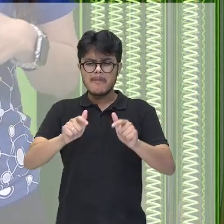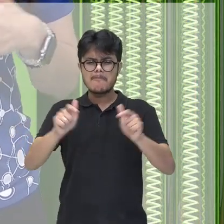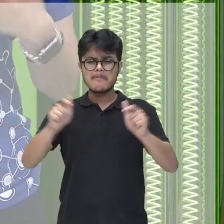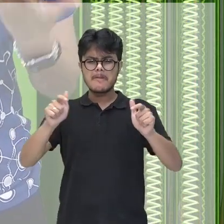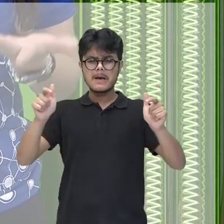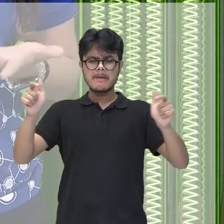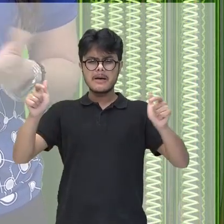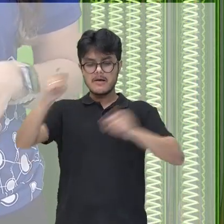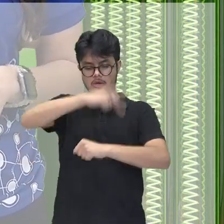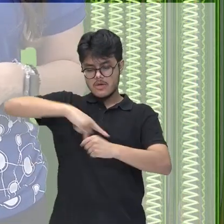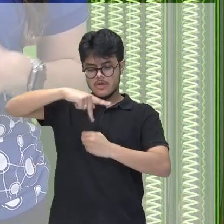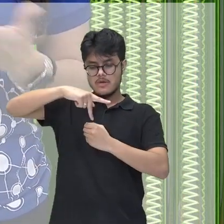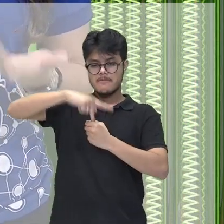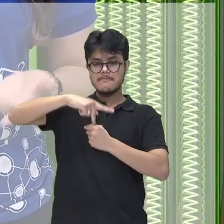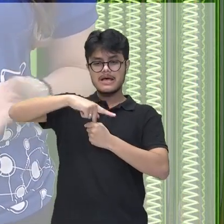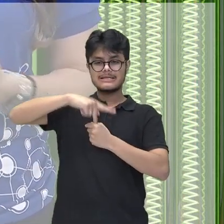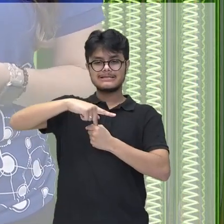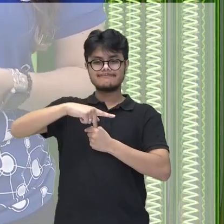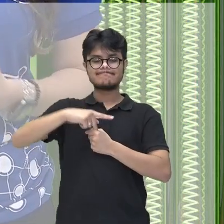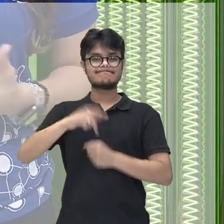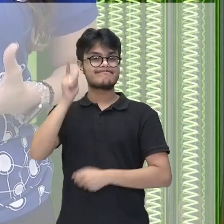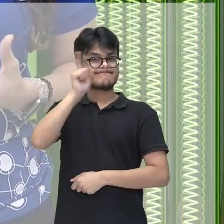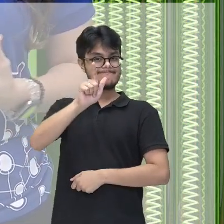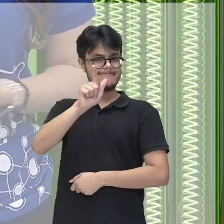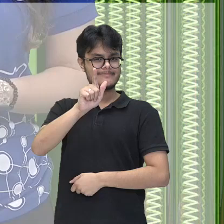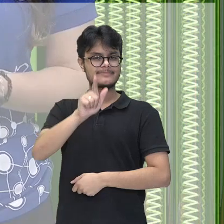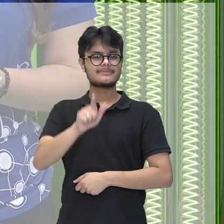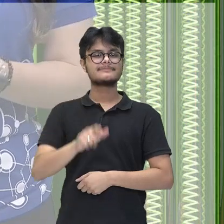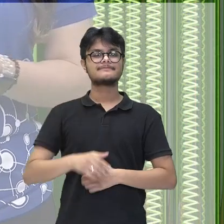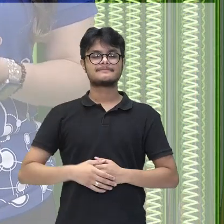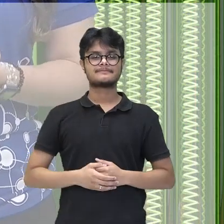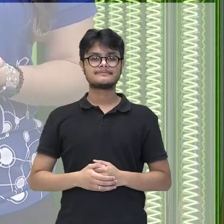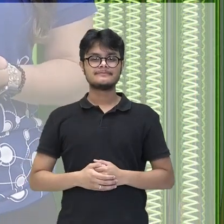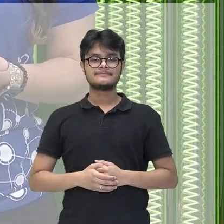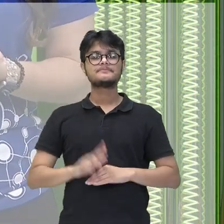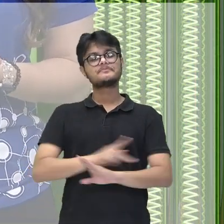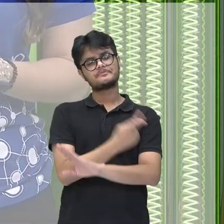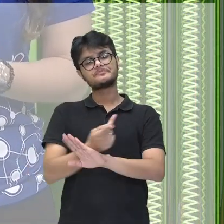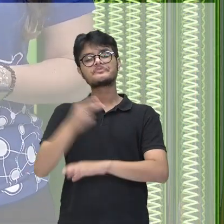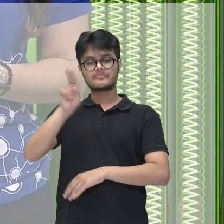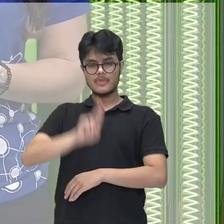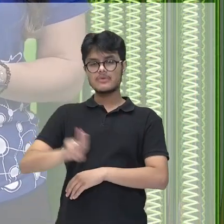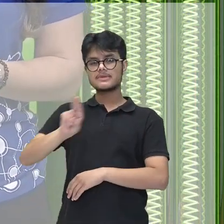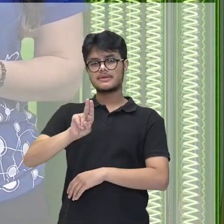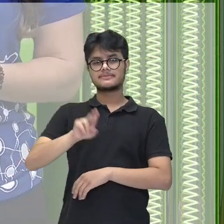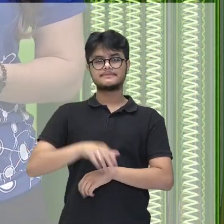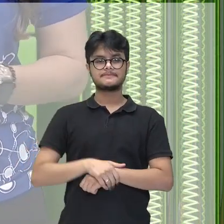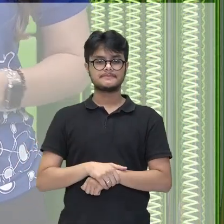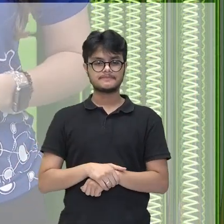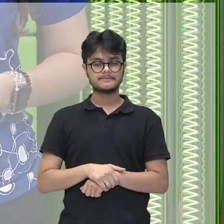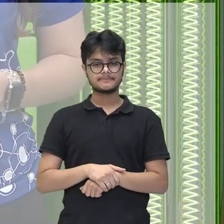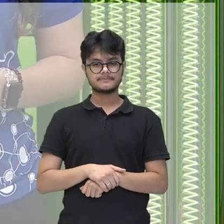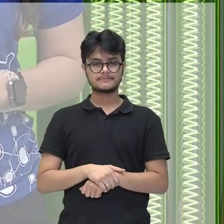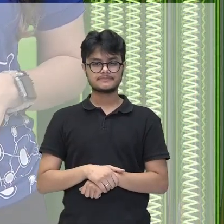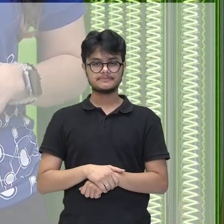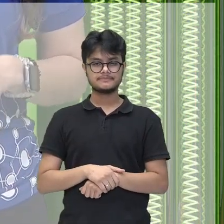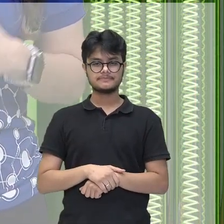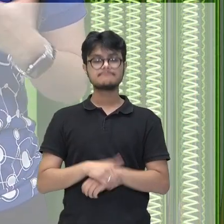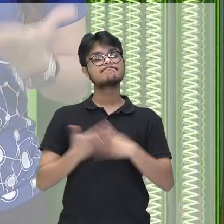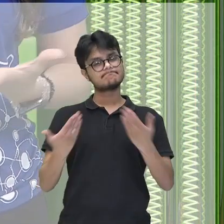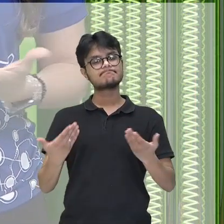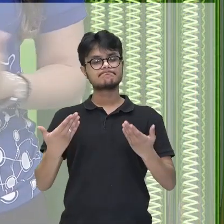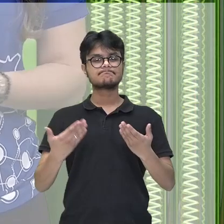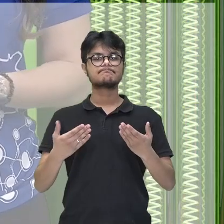depois ele fosse descoberto e fosse retirado para ser posteriormente utilizado, certo? Então, é uma